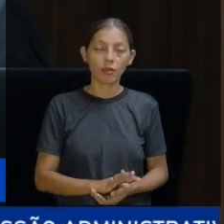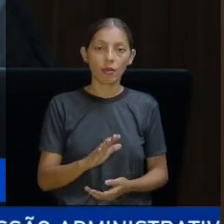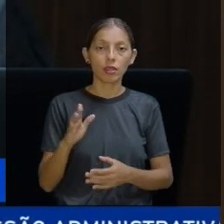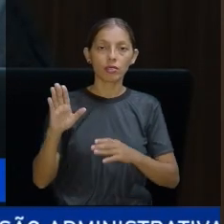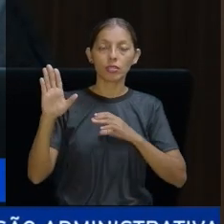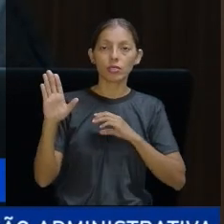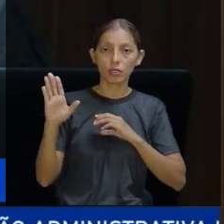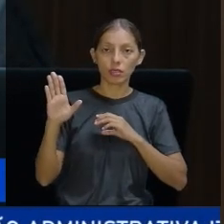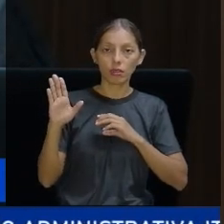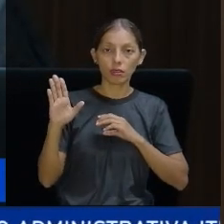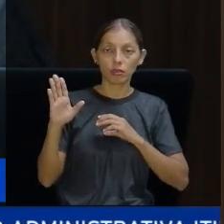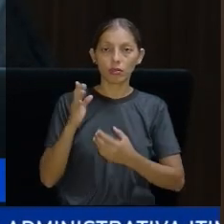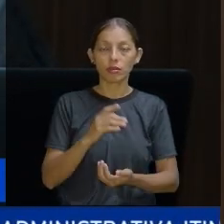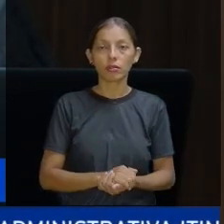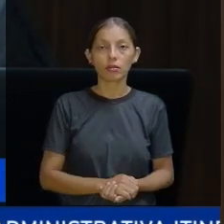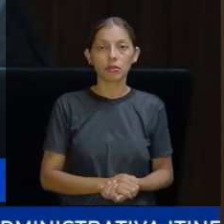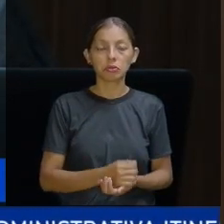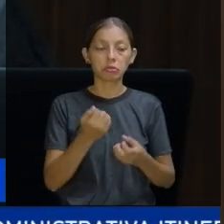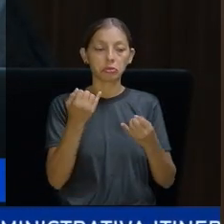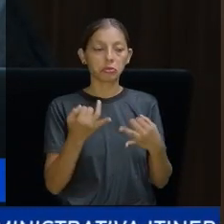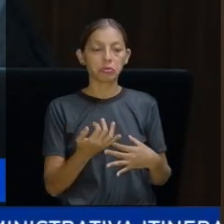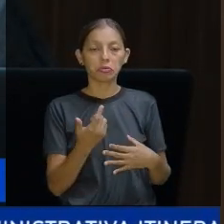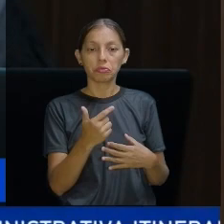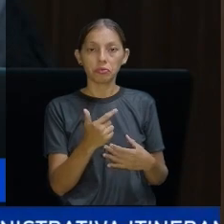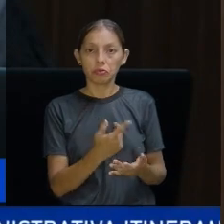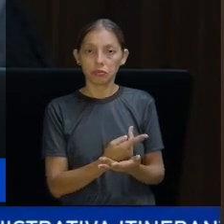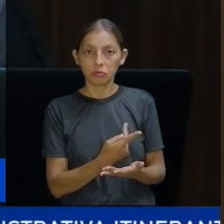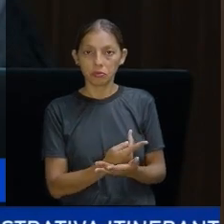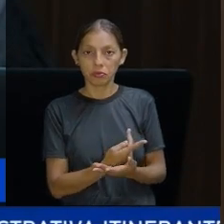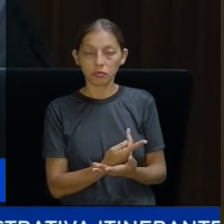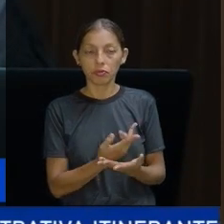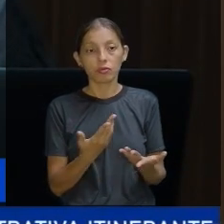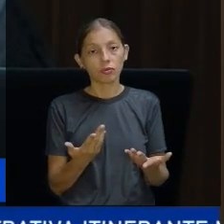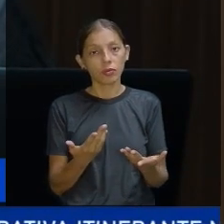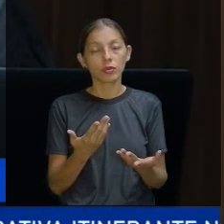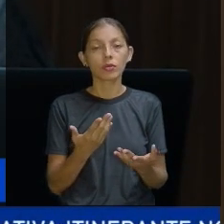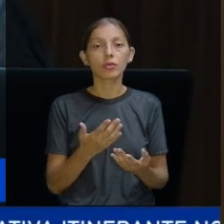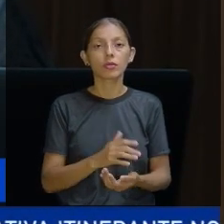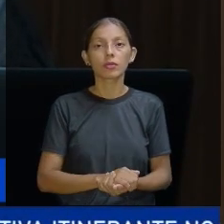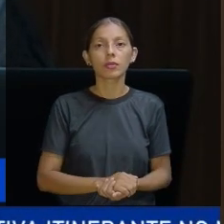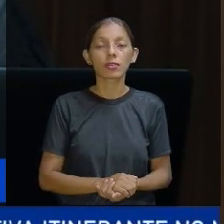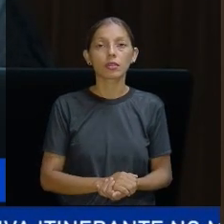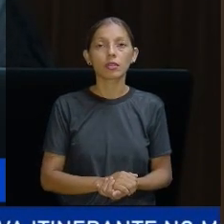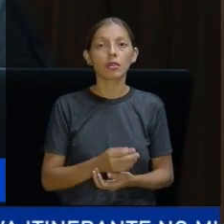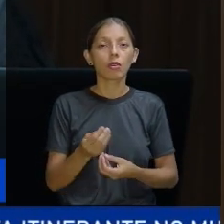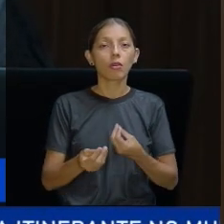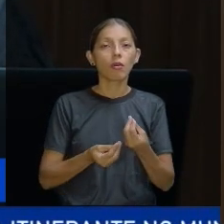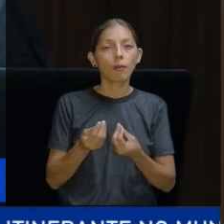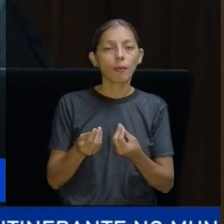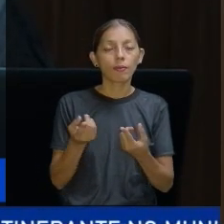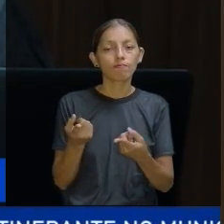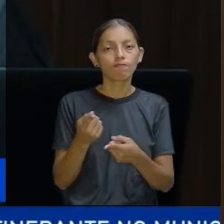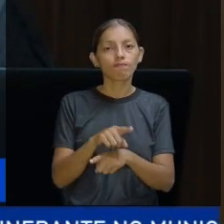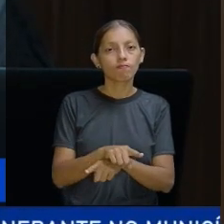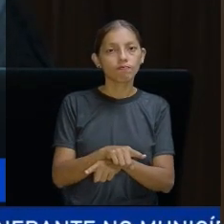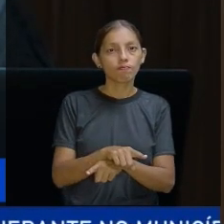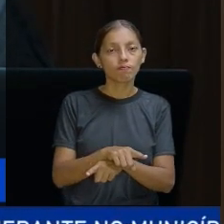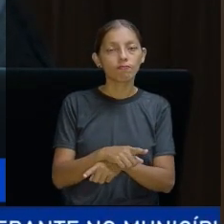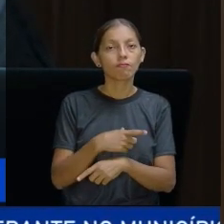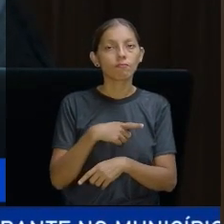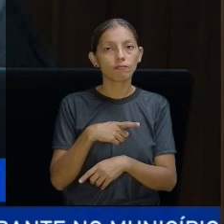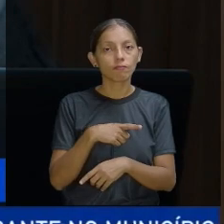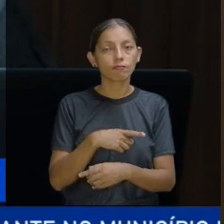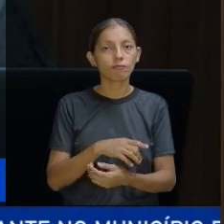sua peça no entendimento do Ministério Público. No mérito, afirma que as contradições aptas